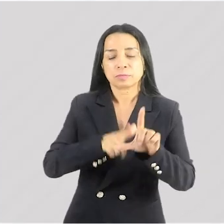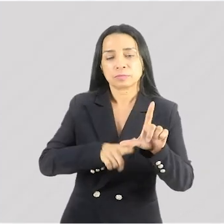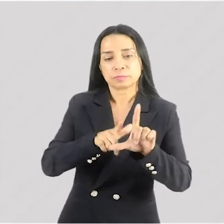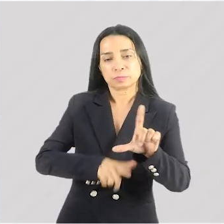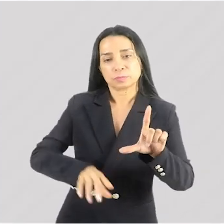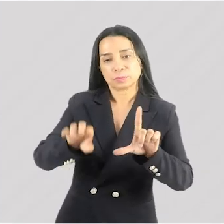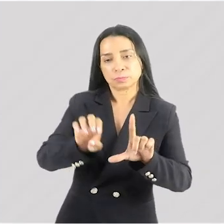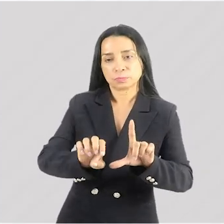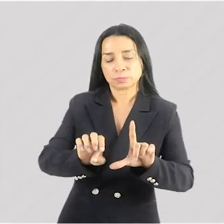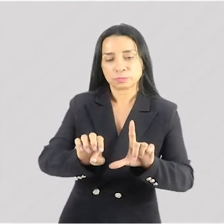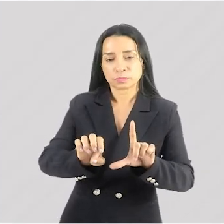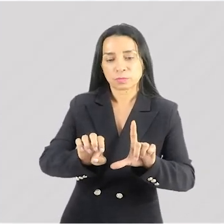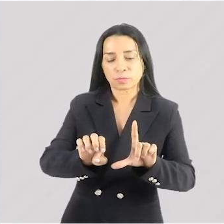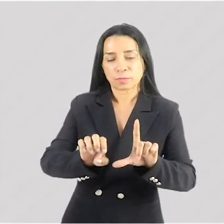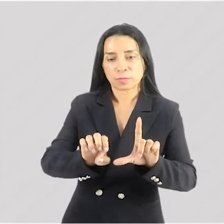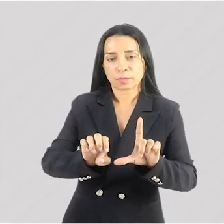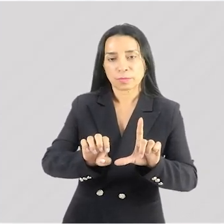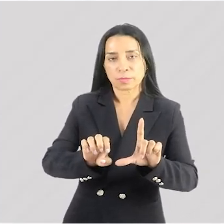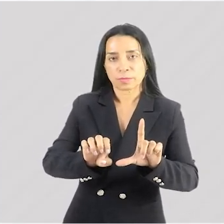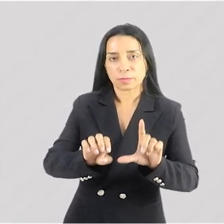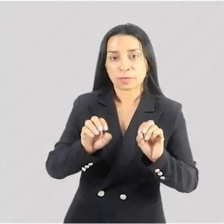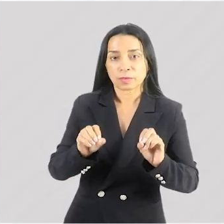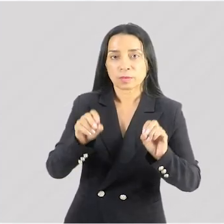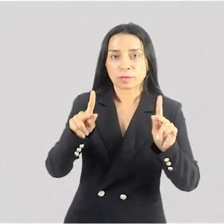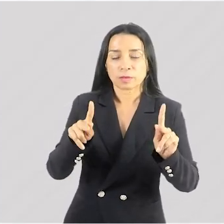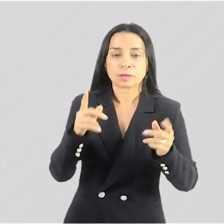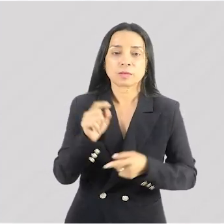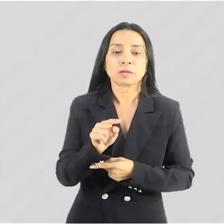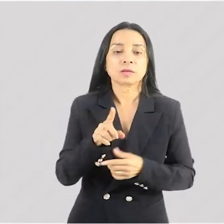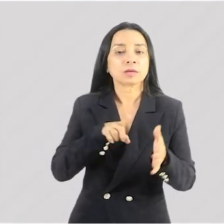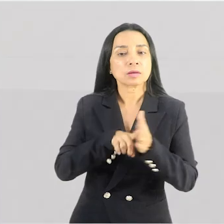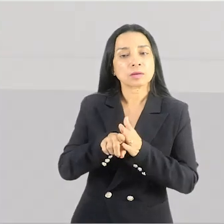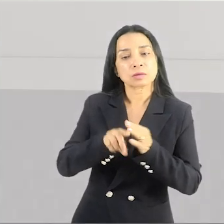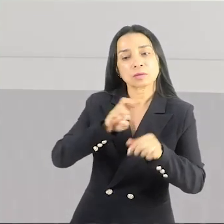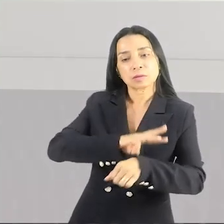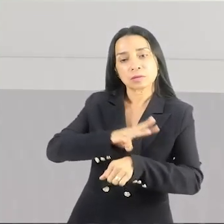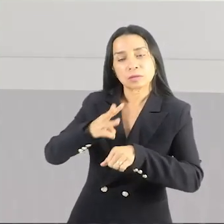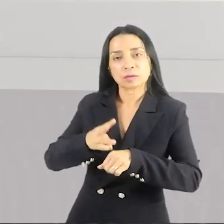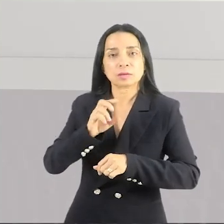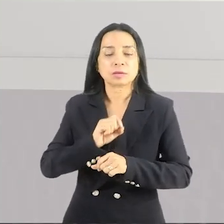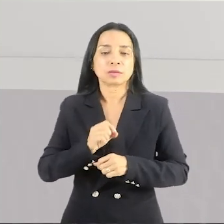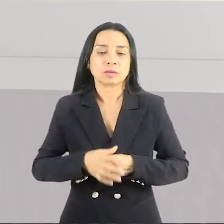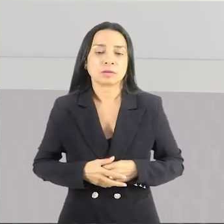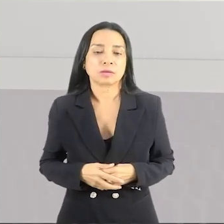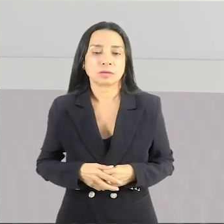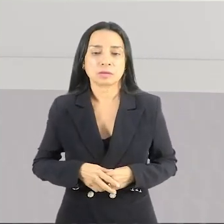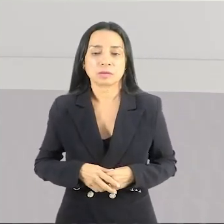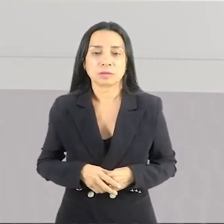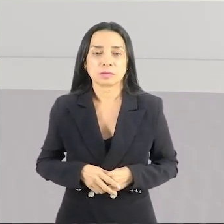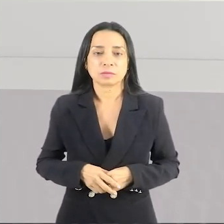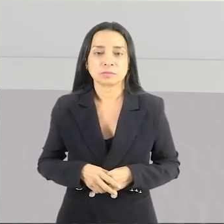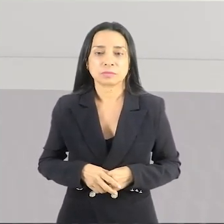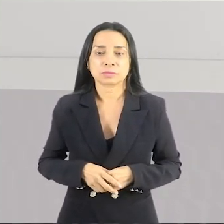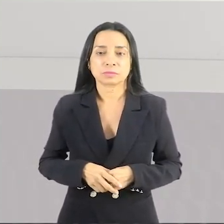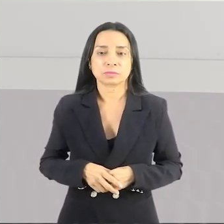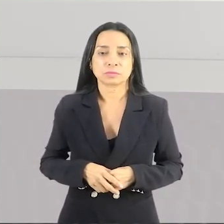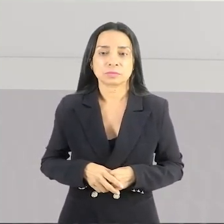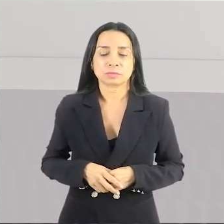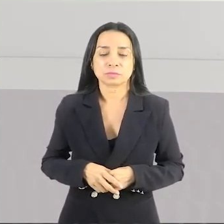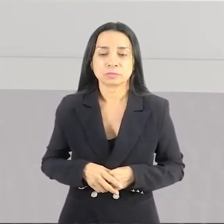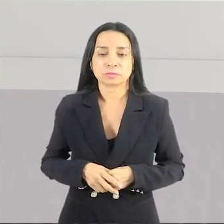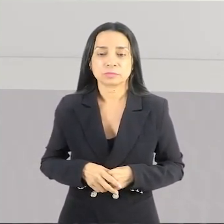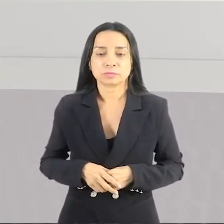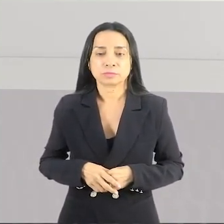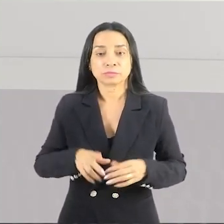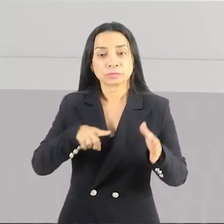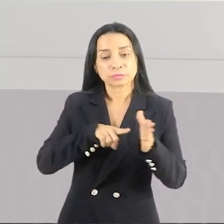Letra E de escola. Beleza? Então, questãozinha da UEMA, turma. Vamos para a próxima, uma questão